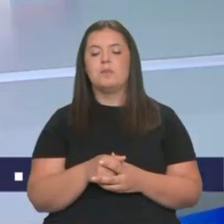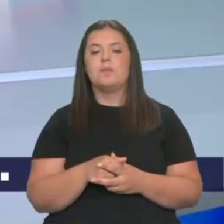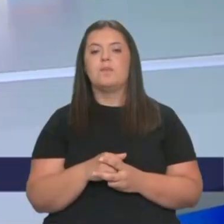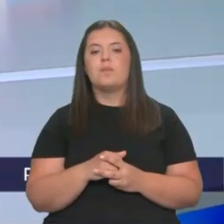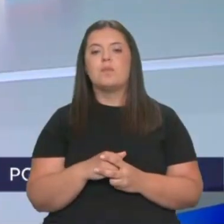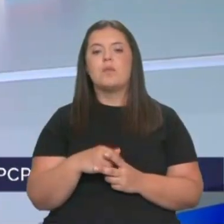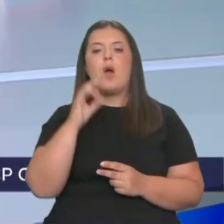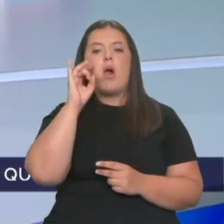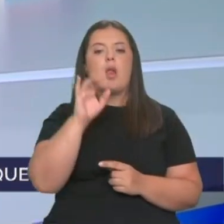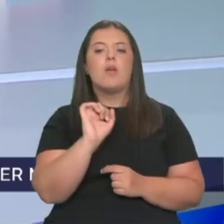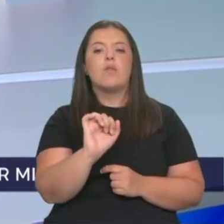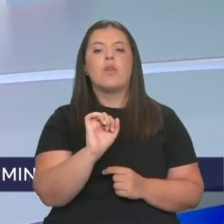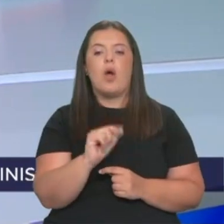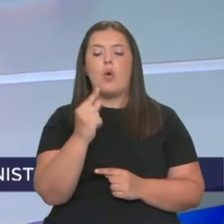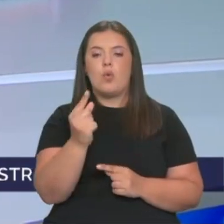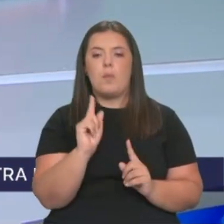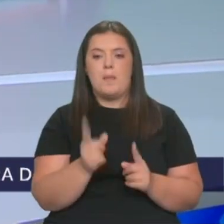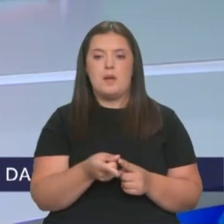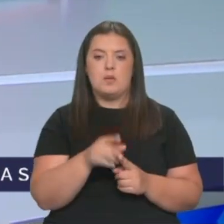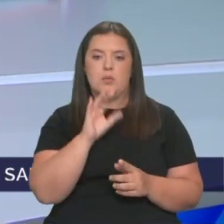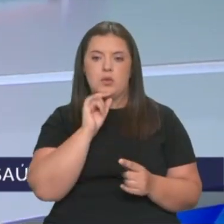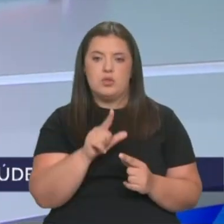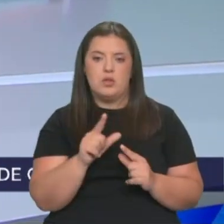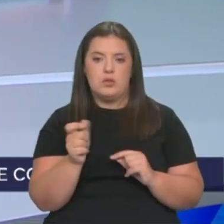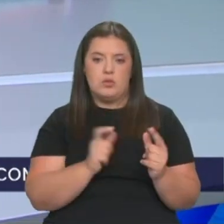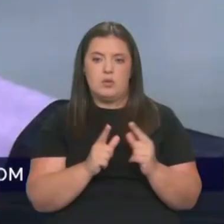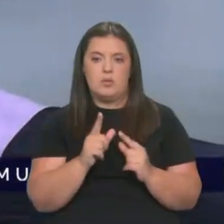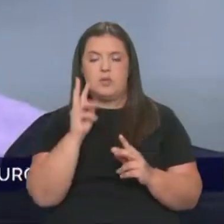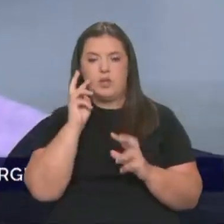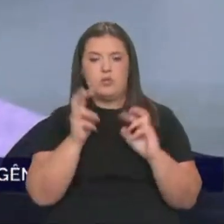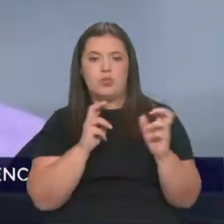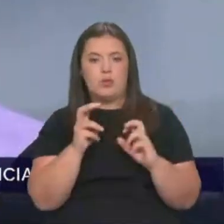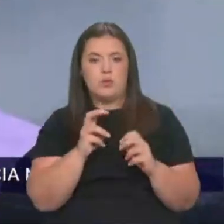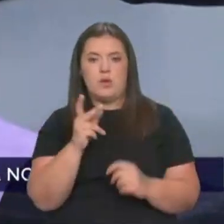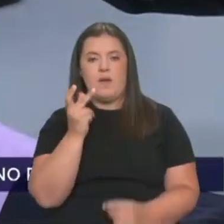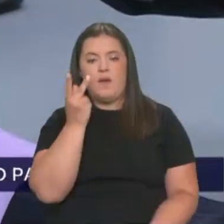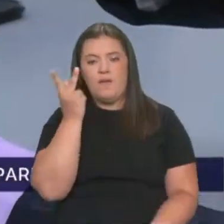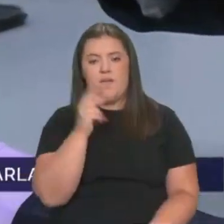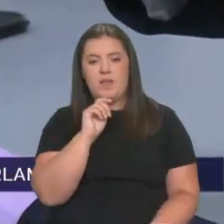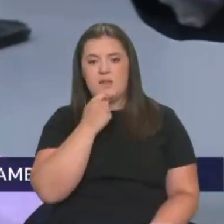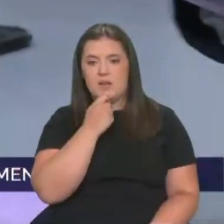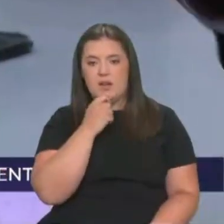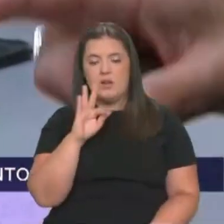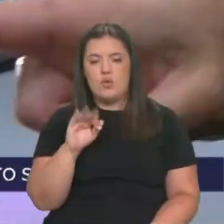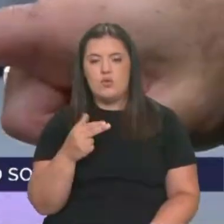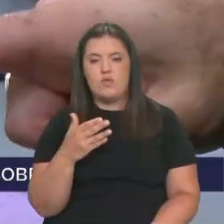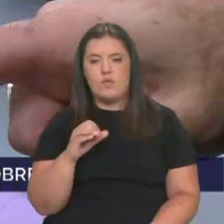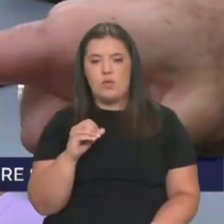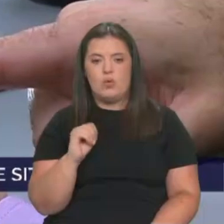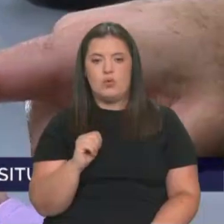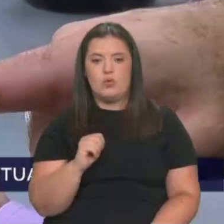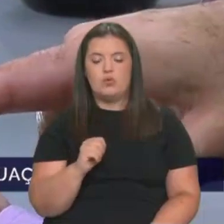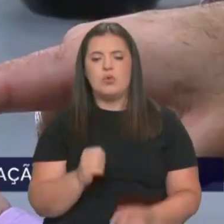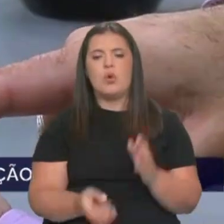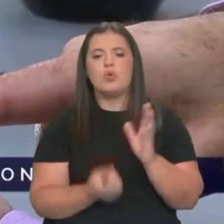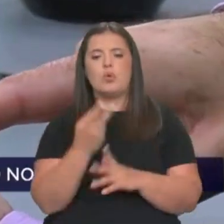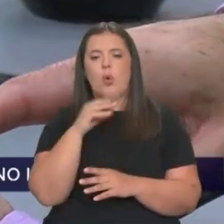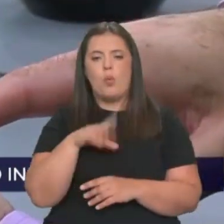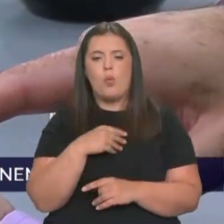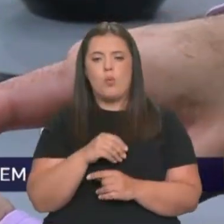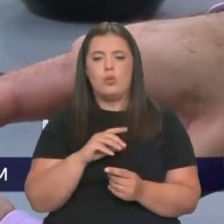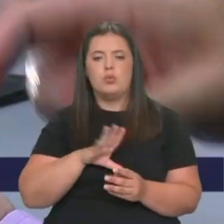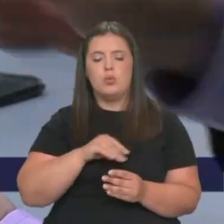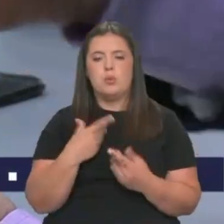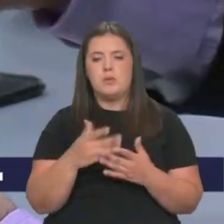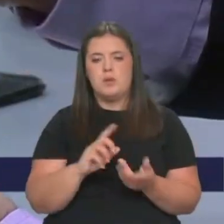são as tuas sugestões? Há um que começa, pode não ter a ver com astronomia, mas também tem com a exploração espacial. A vida secreta dos fungos, como constroem o mundo, mudam o nosso